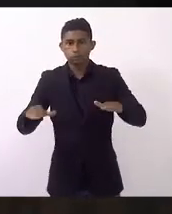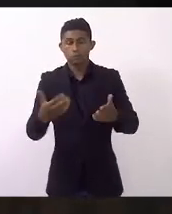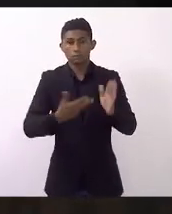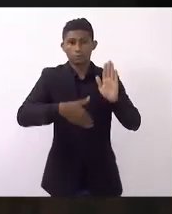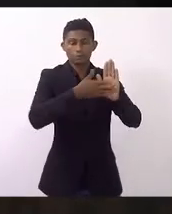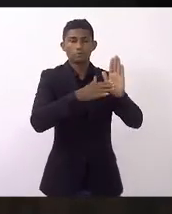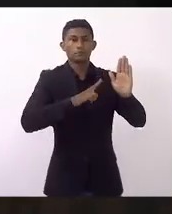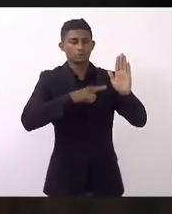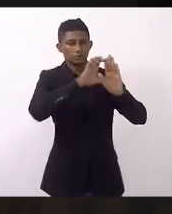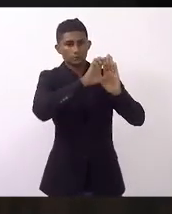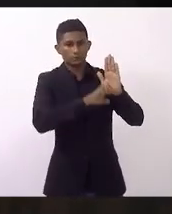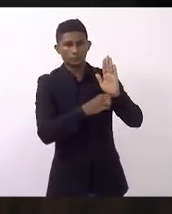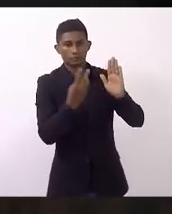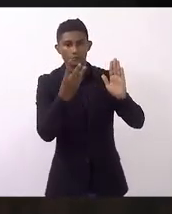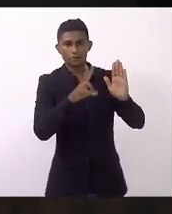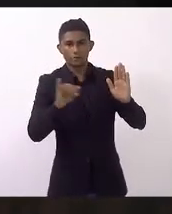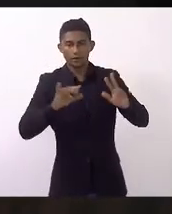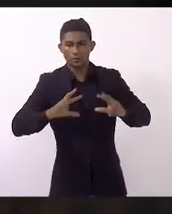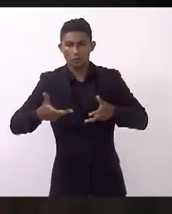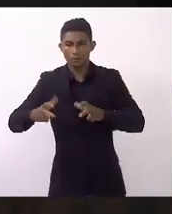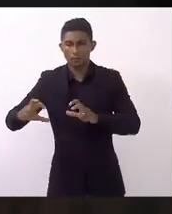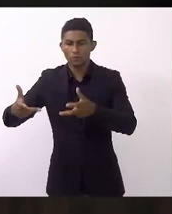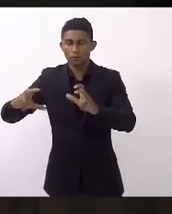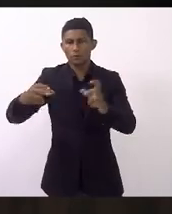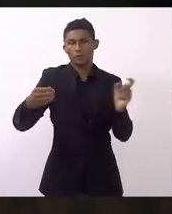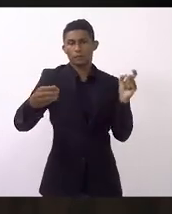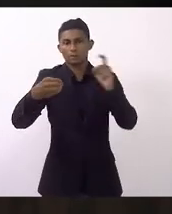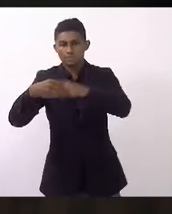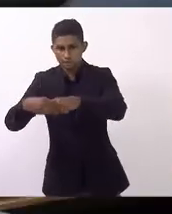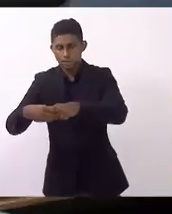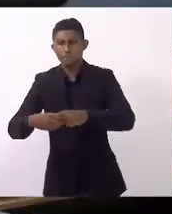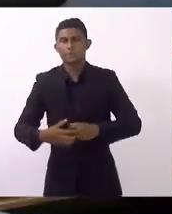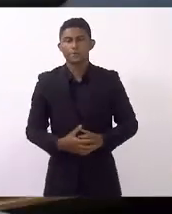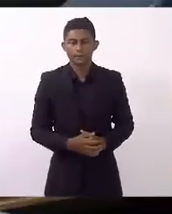proposta recebeu 13 emendas e retorna às comissões.